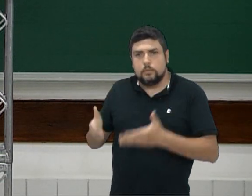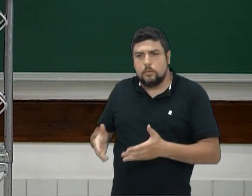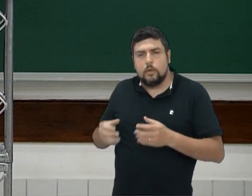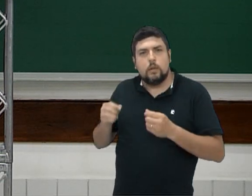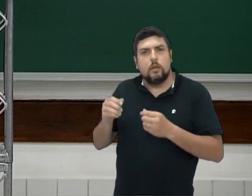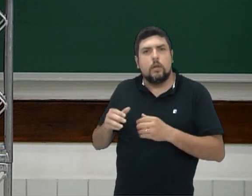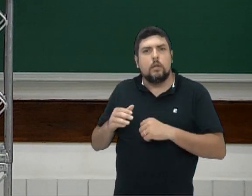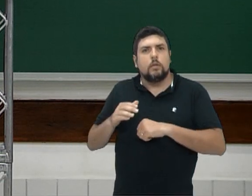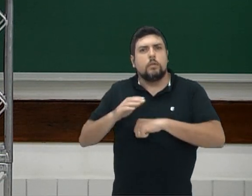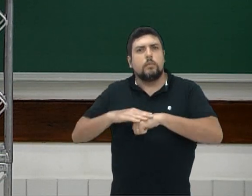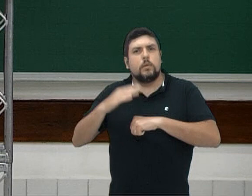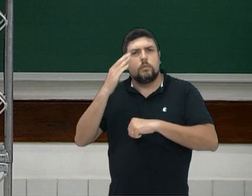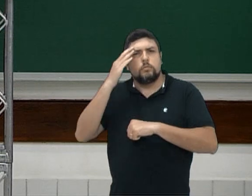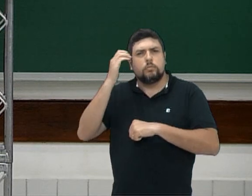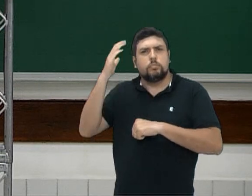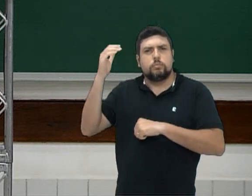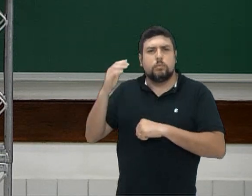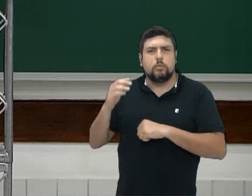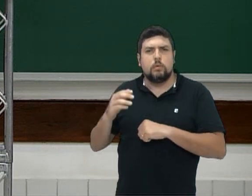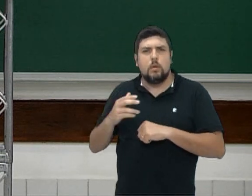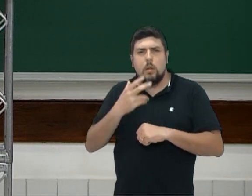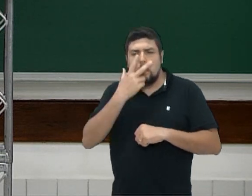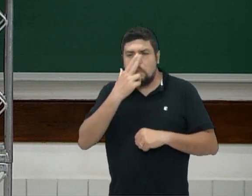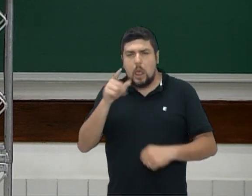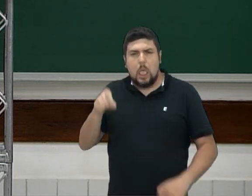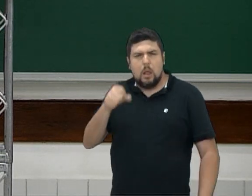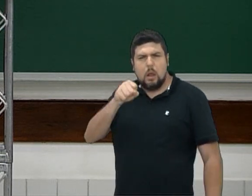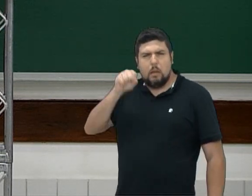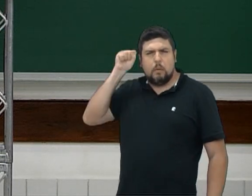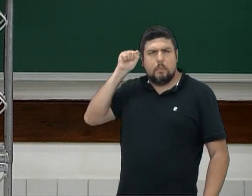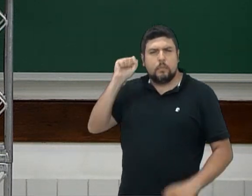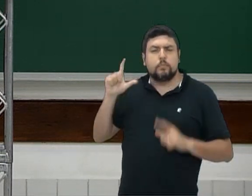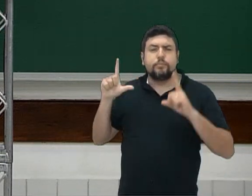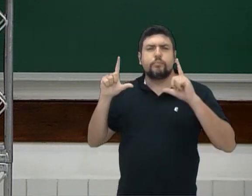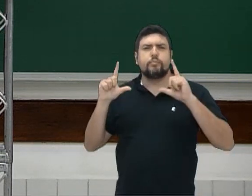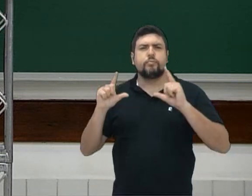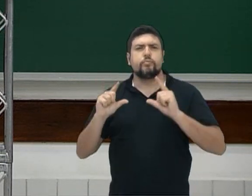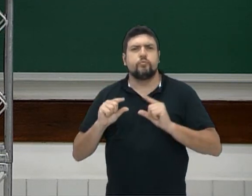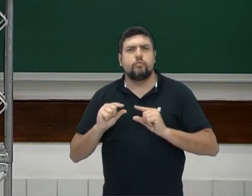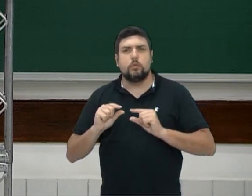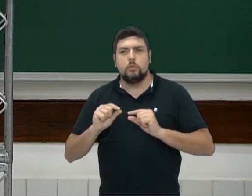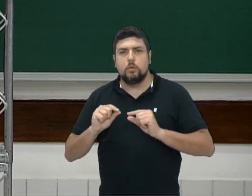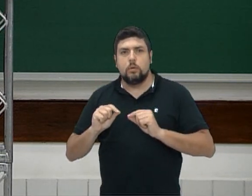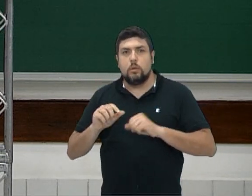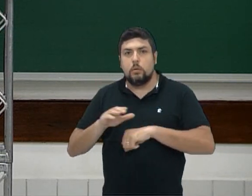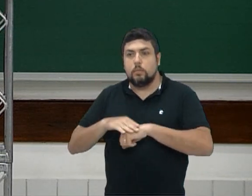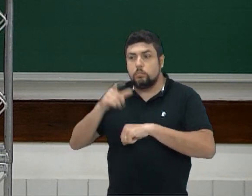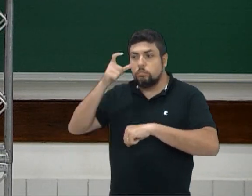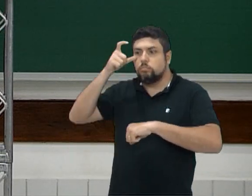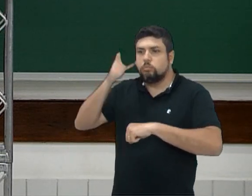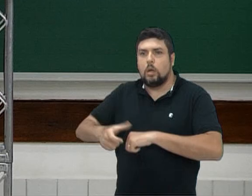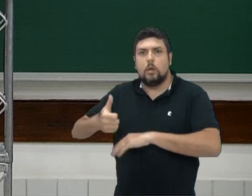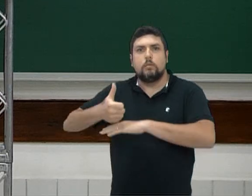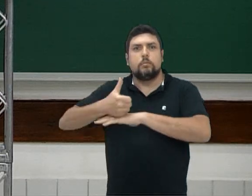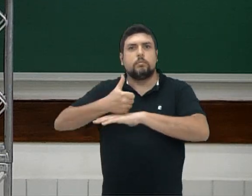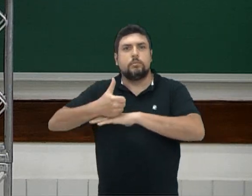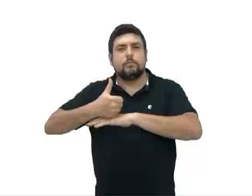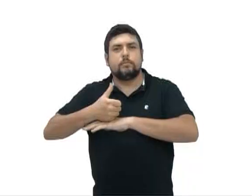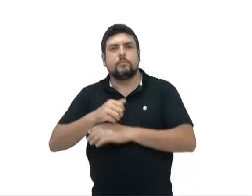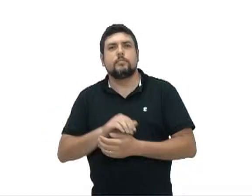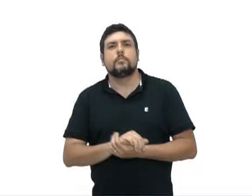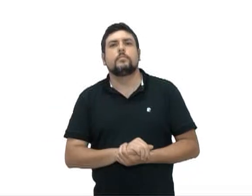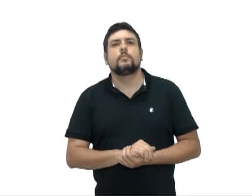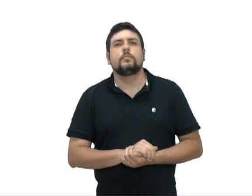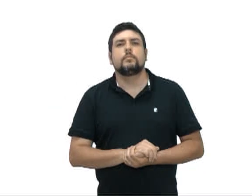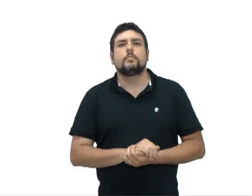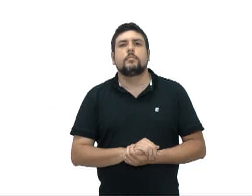reconhecido e cada vez menos aquela imagem de esporte rebelde, mas cada vez um esporte profissional. Vamos para o nosso primeiro quiz? Vamos